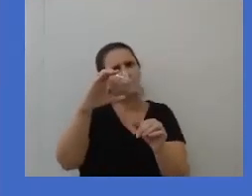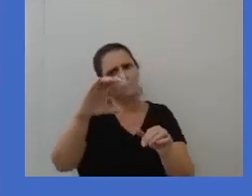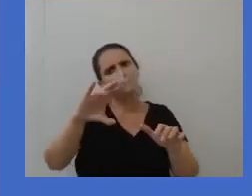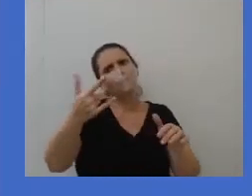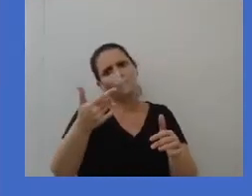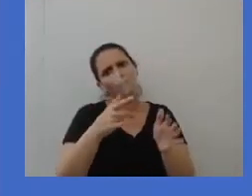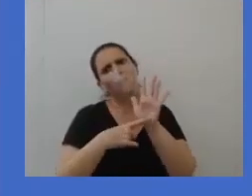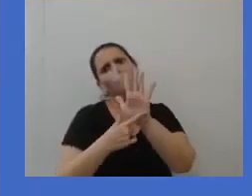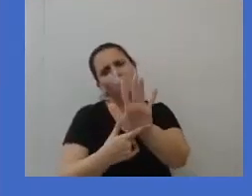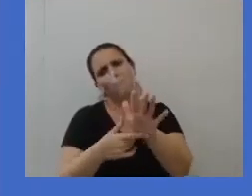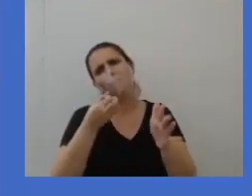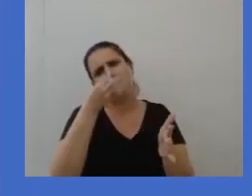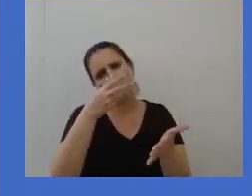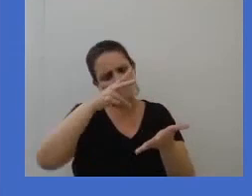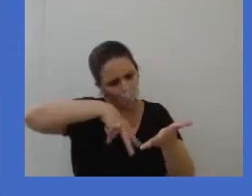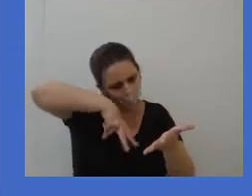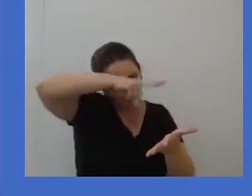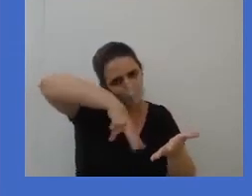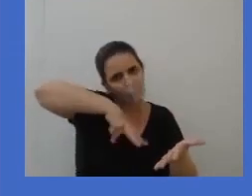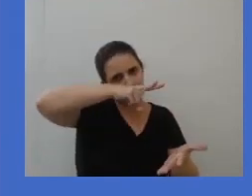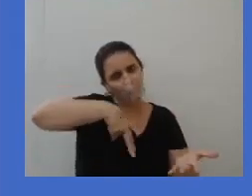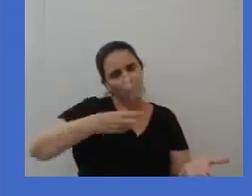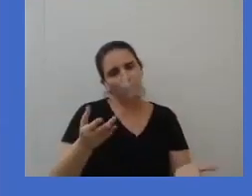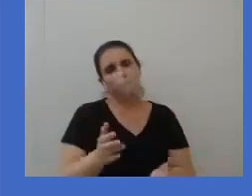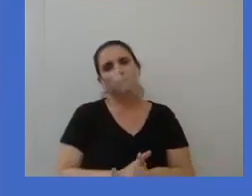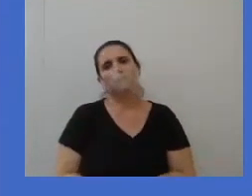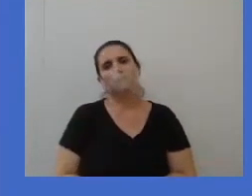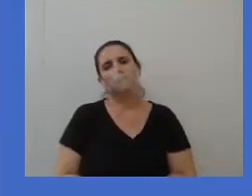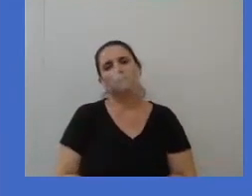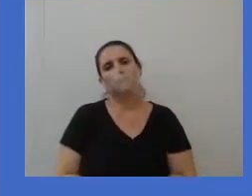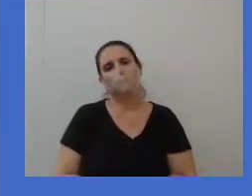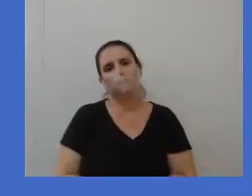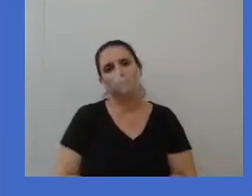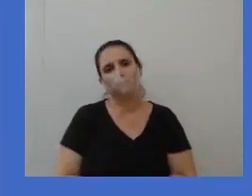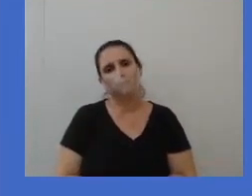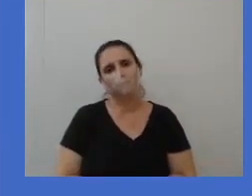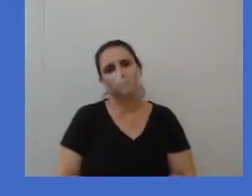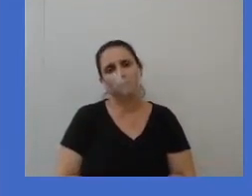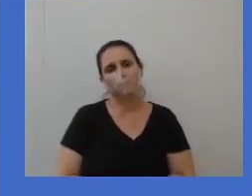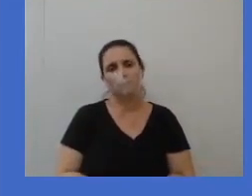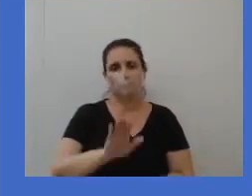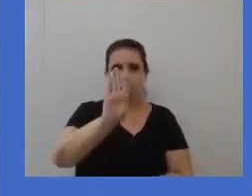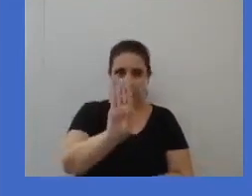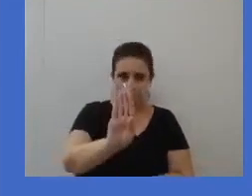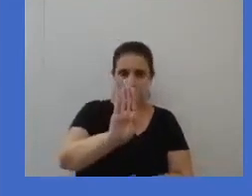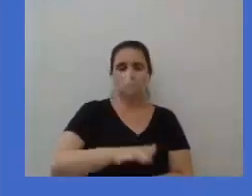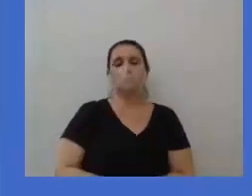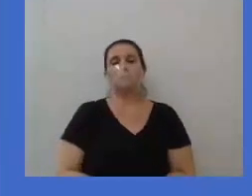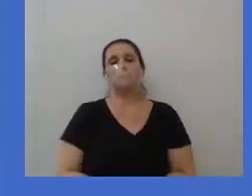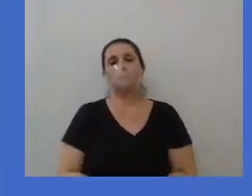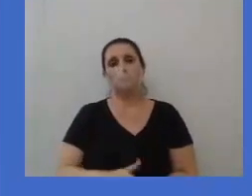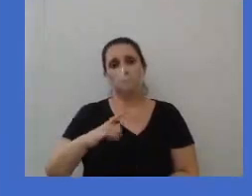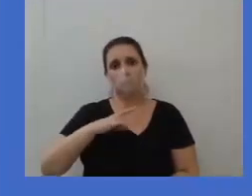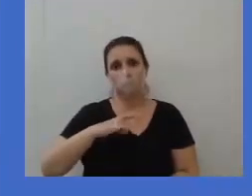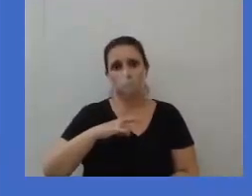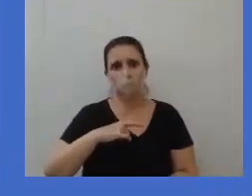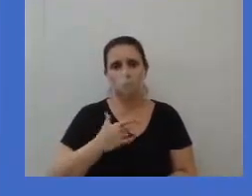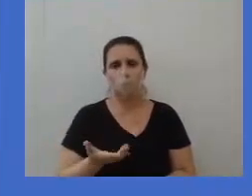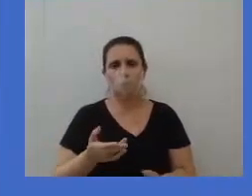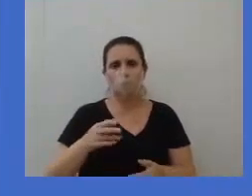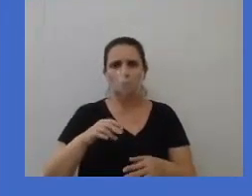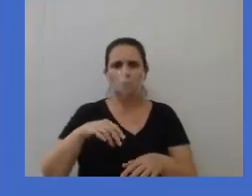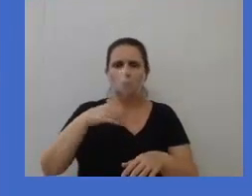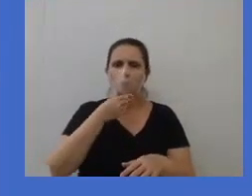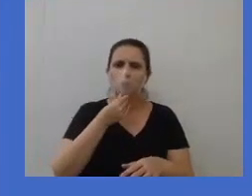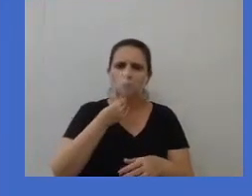C mostra um benefício da leitura. E aí, na letra B, tem um menino que está em cima